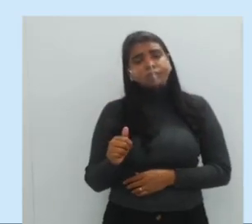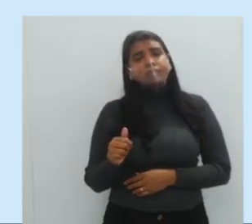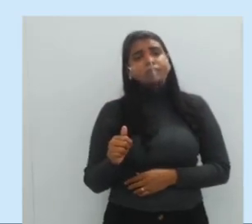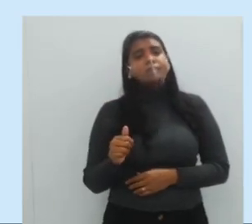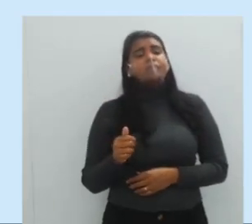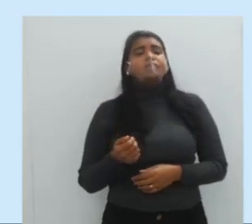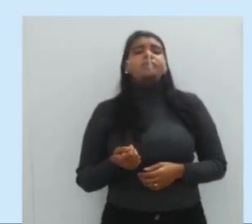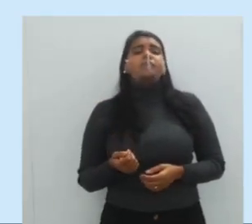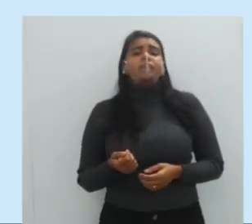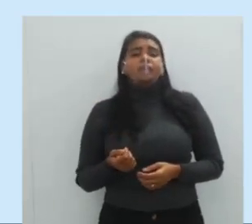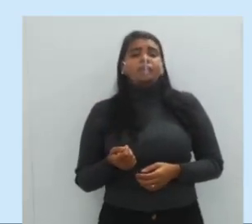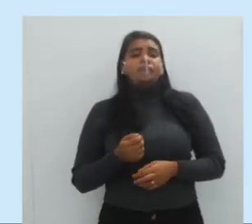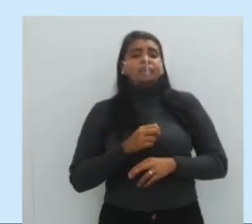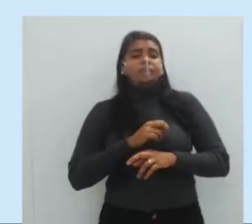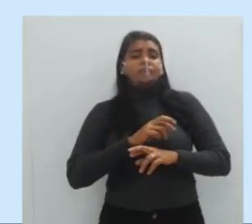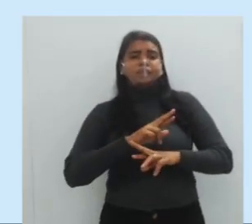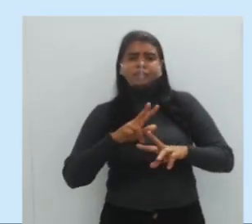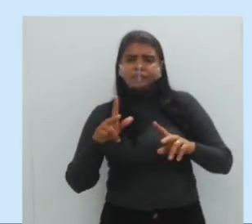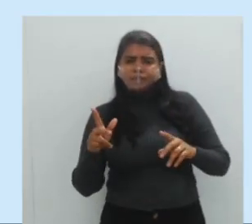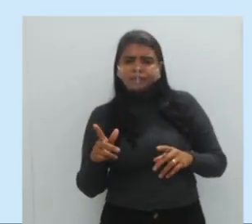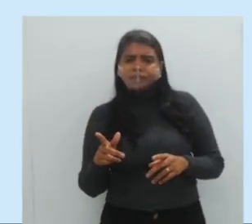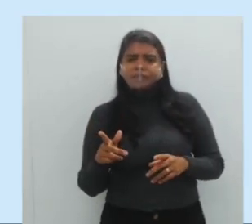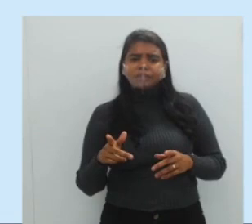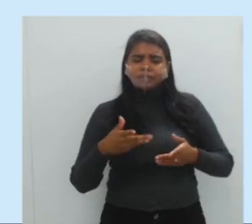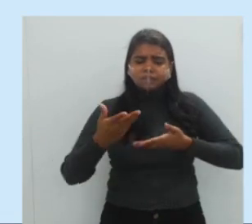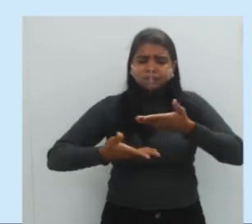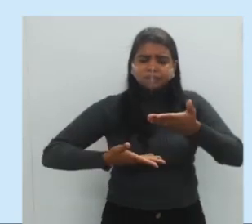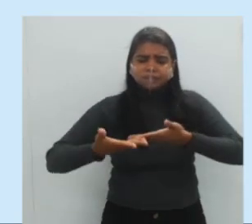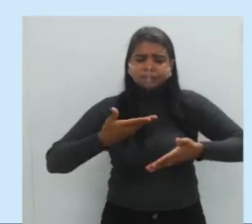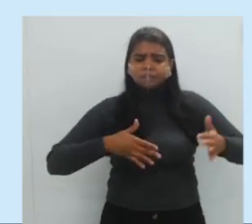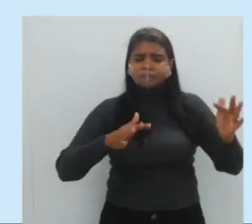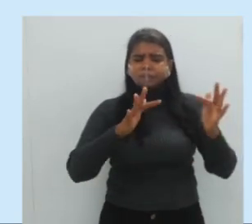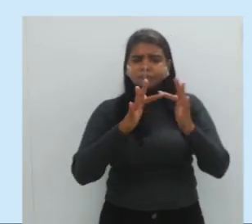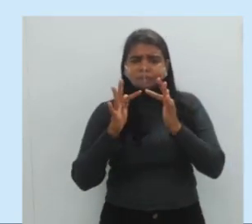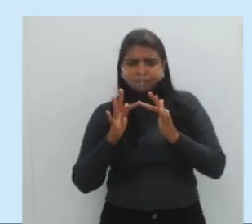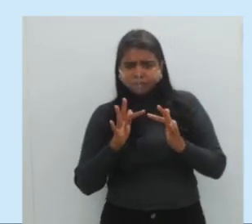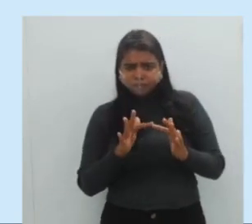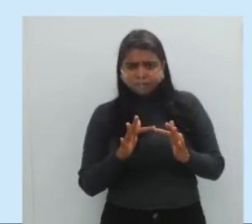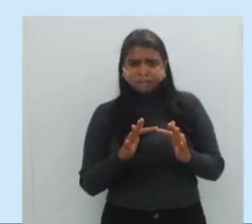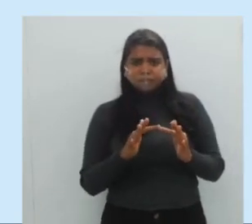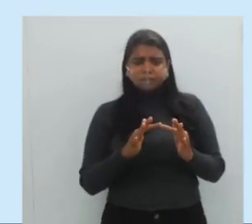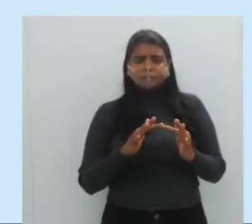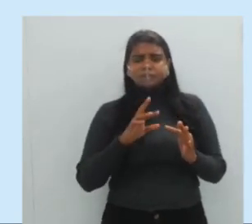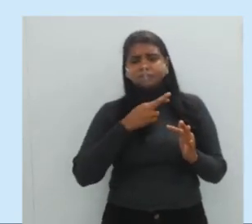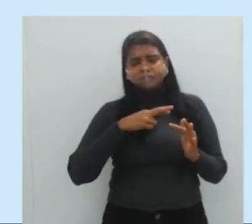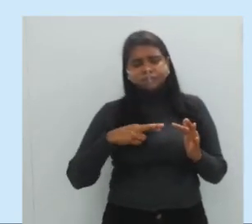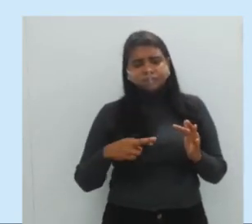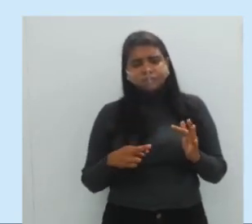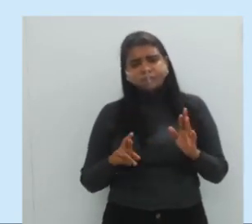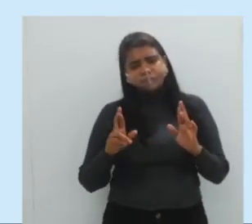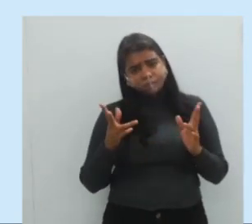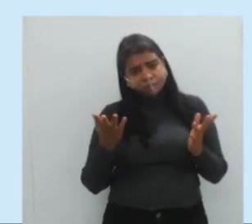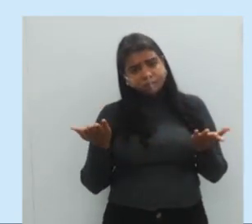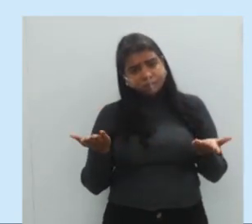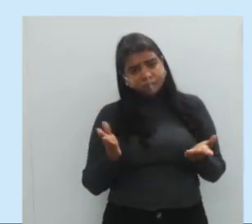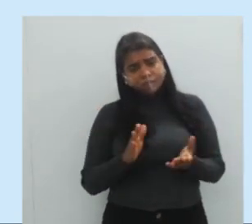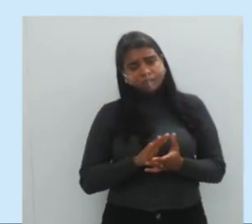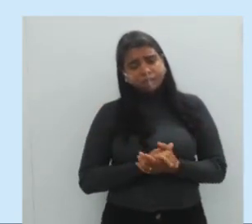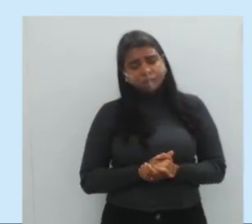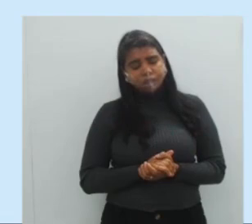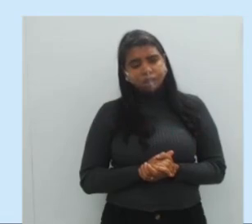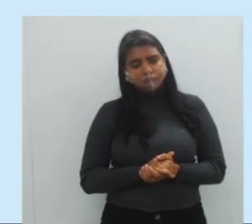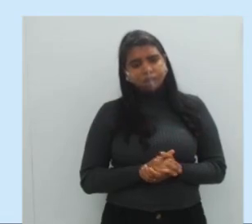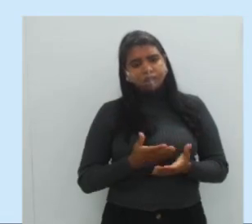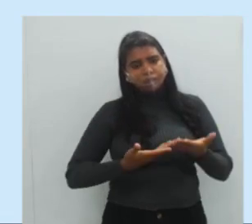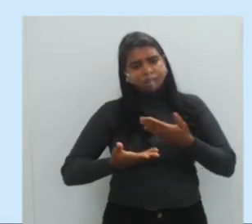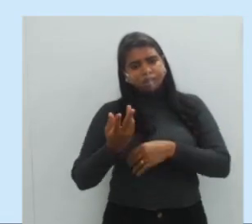no âmago as religiões procuram sempre o quê? Ligar, a ligação de forma diferente,